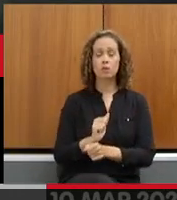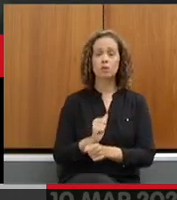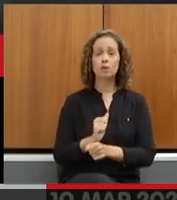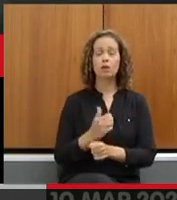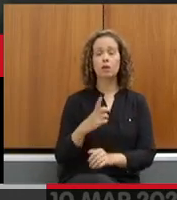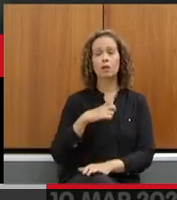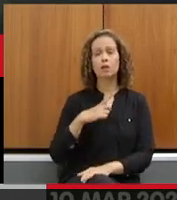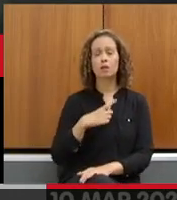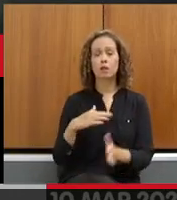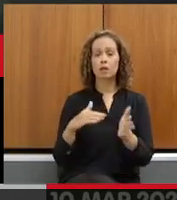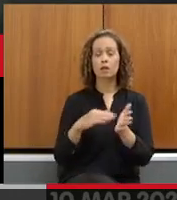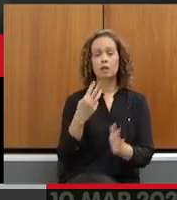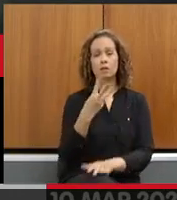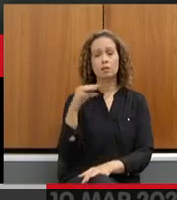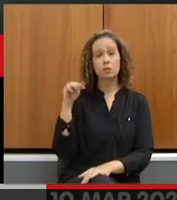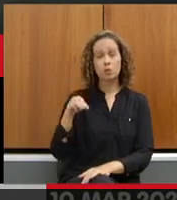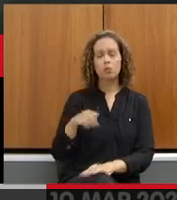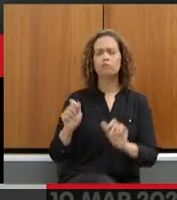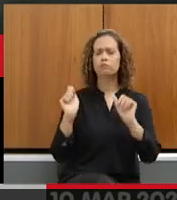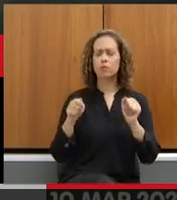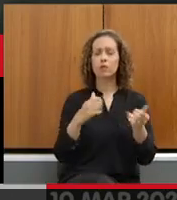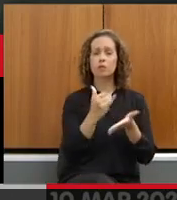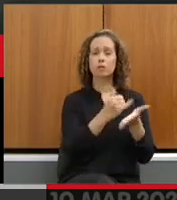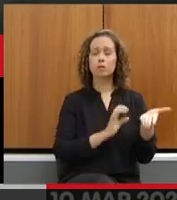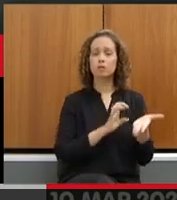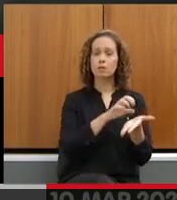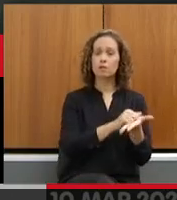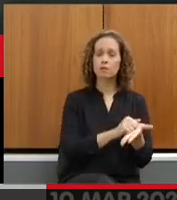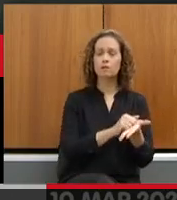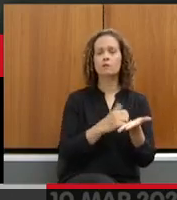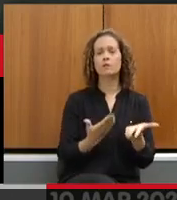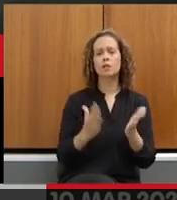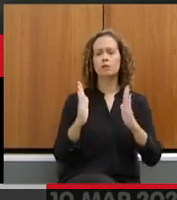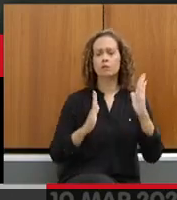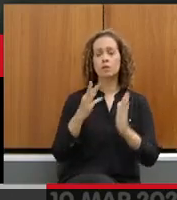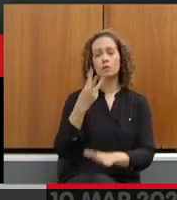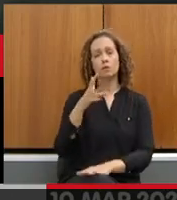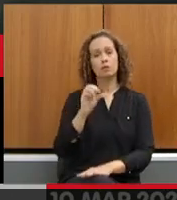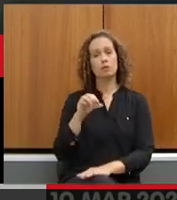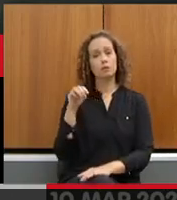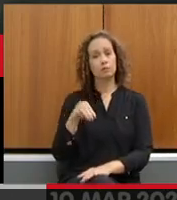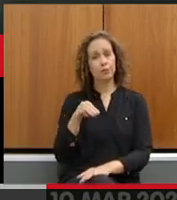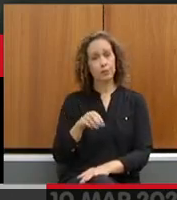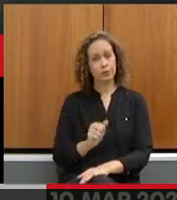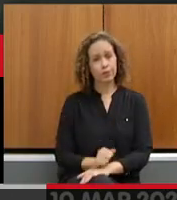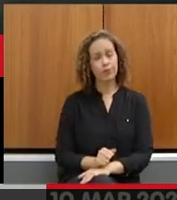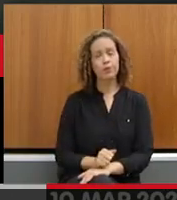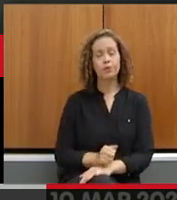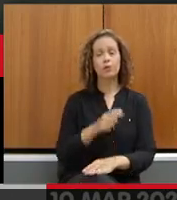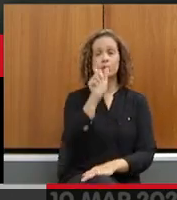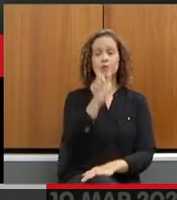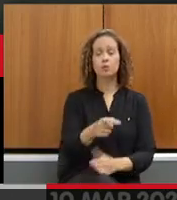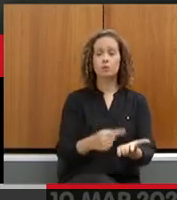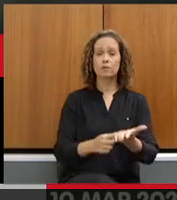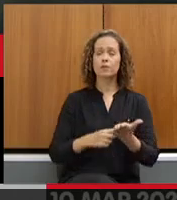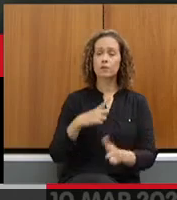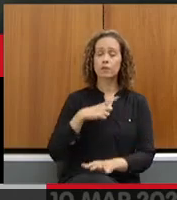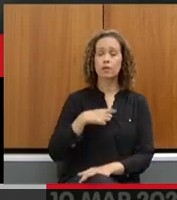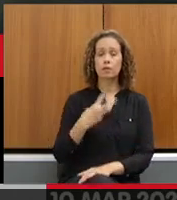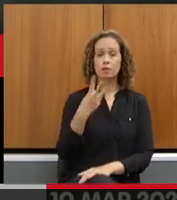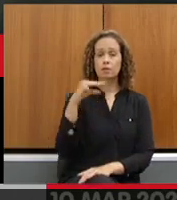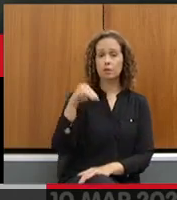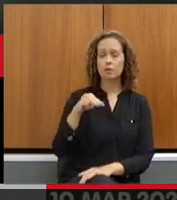três minutos poderá se inscrever Durante os próximos 30 minutos o convidado disporá de três minutos para